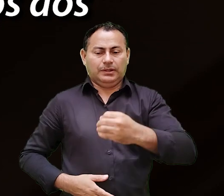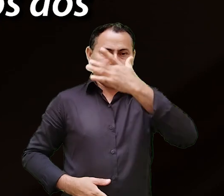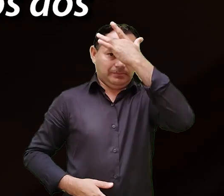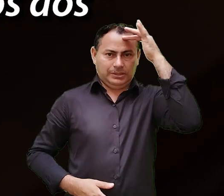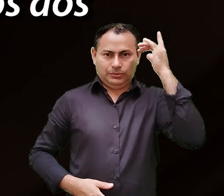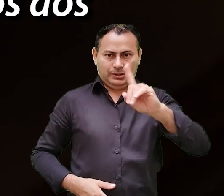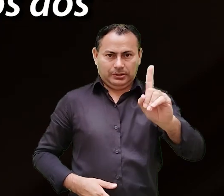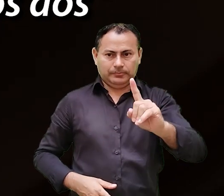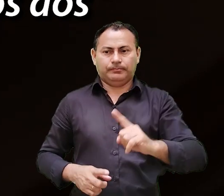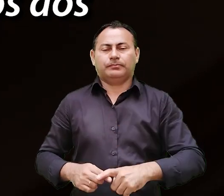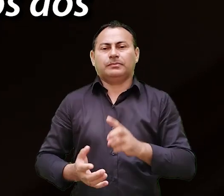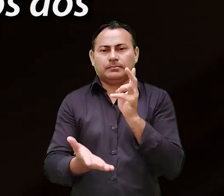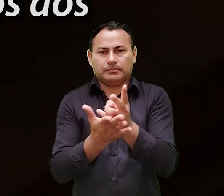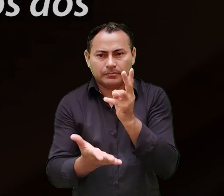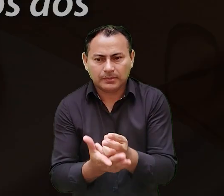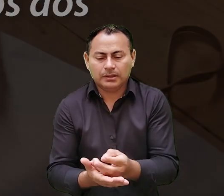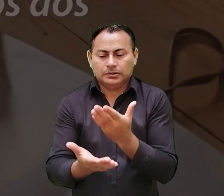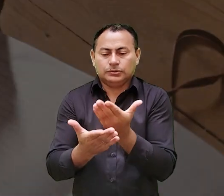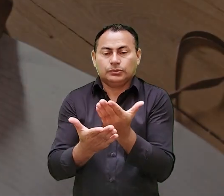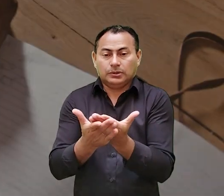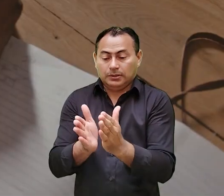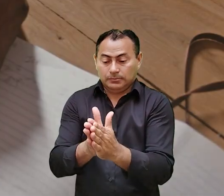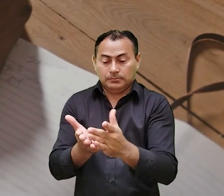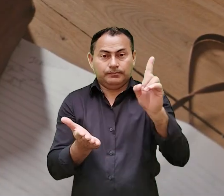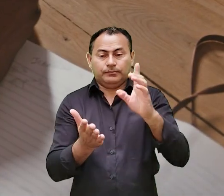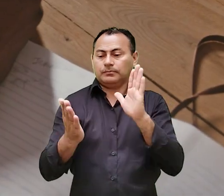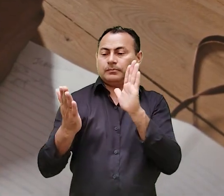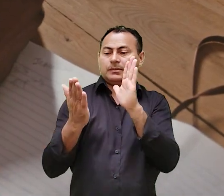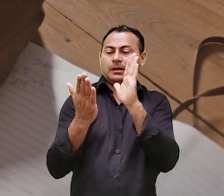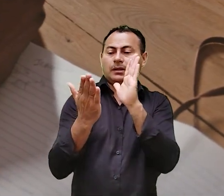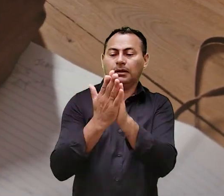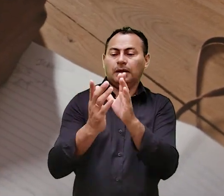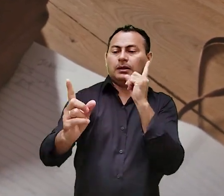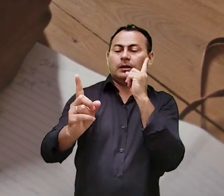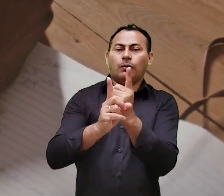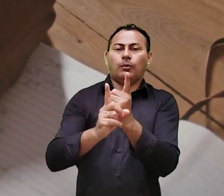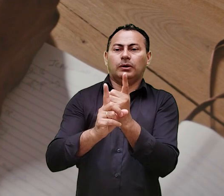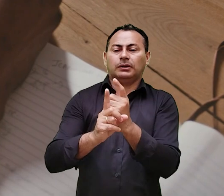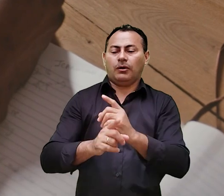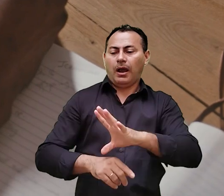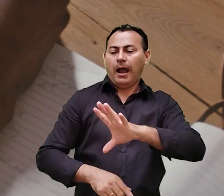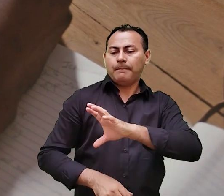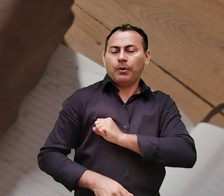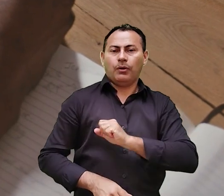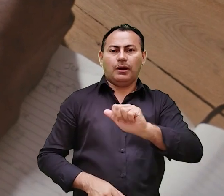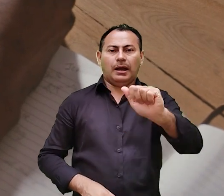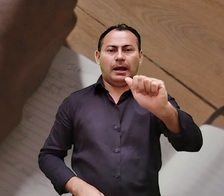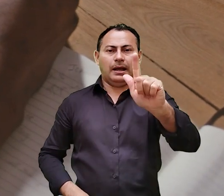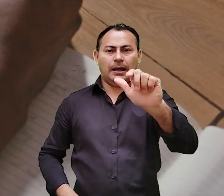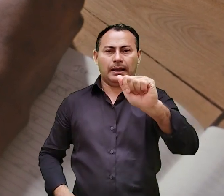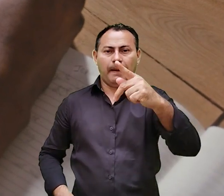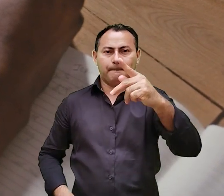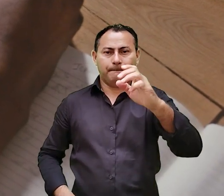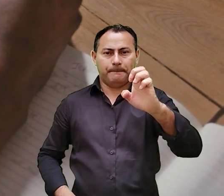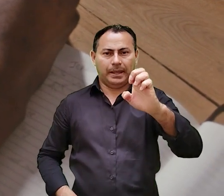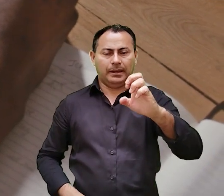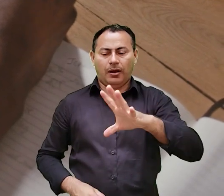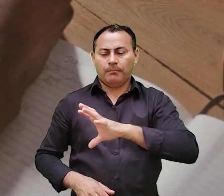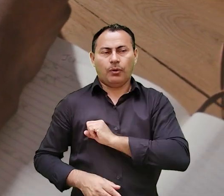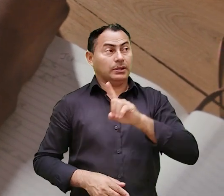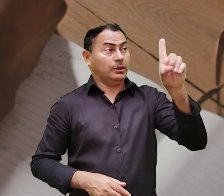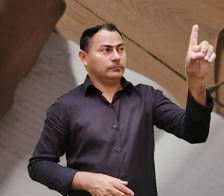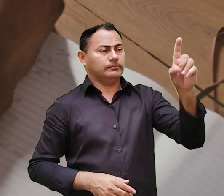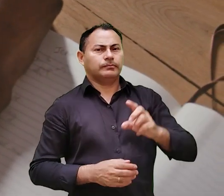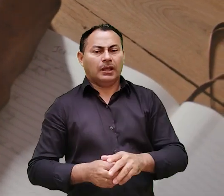aos filhos dos homens. Sempre que estudamos as Escrituras, nos deparamos com o amor ágape de Deus. Tudo que se